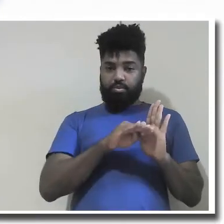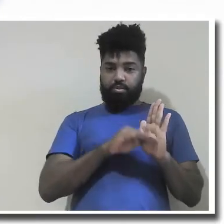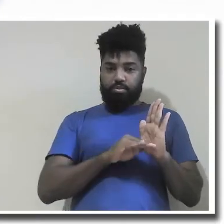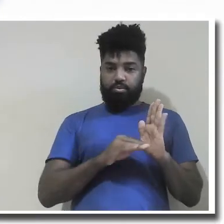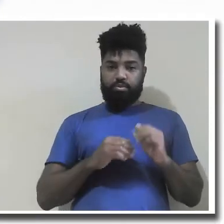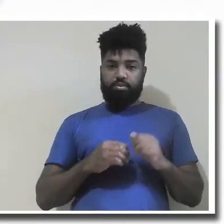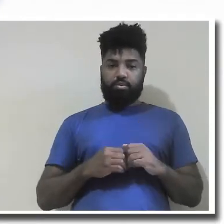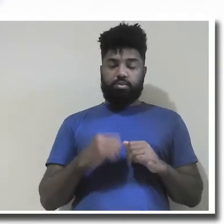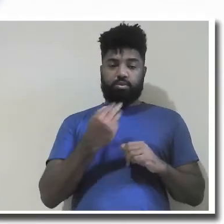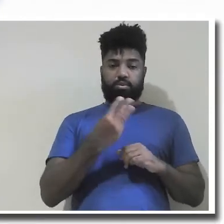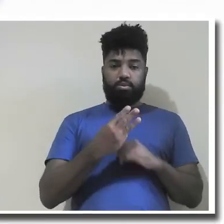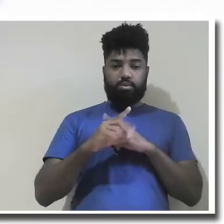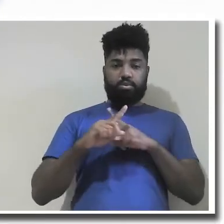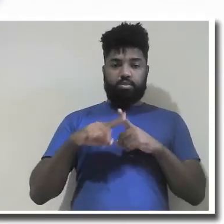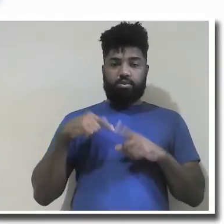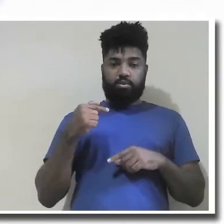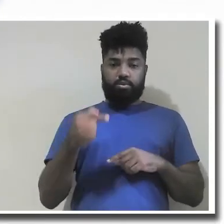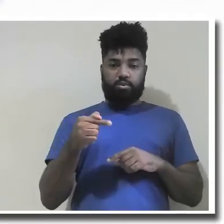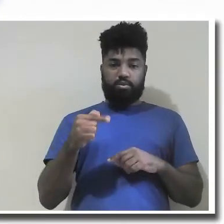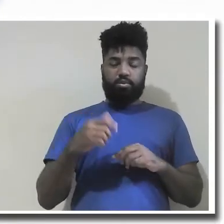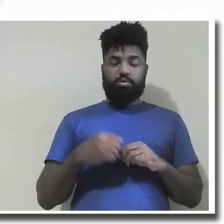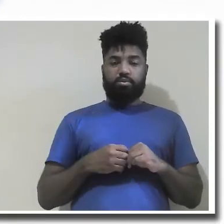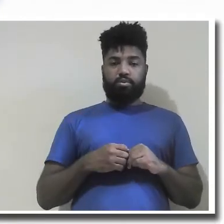3 vezes 7